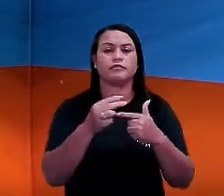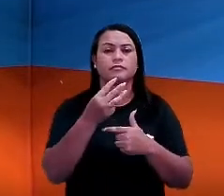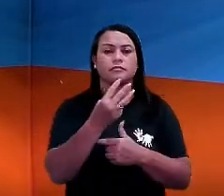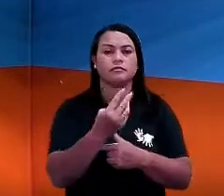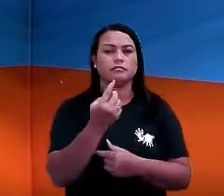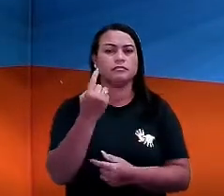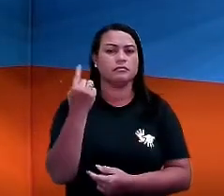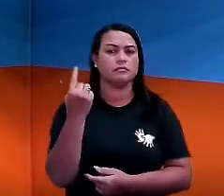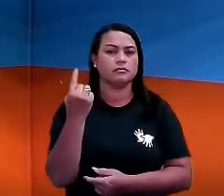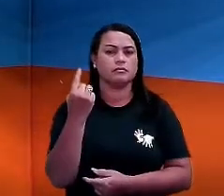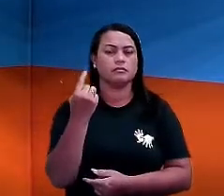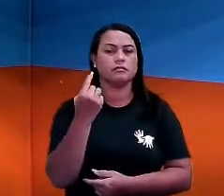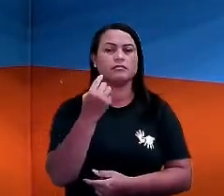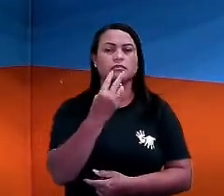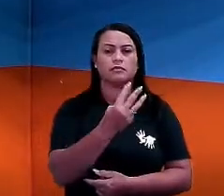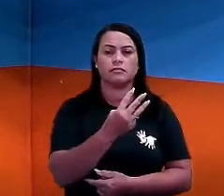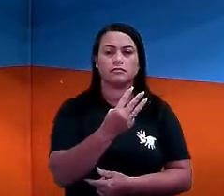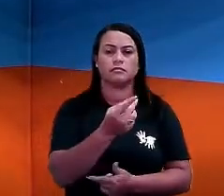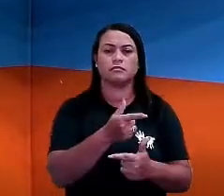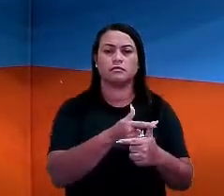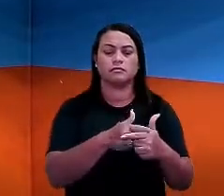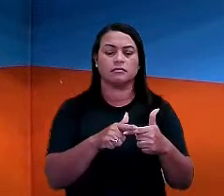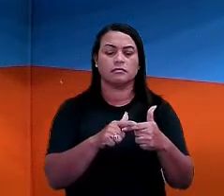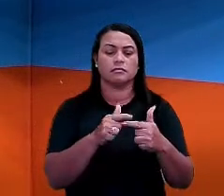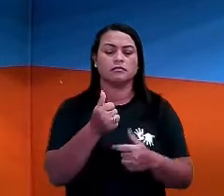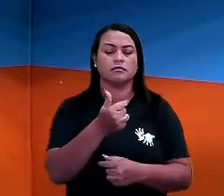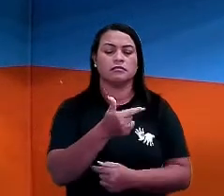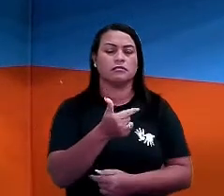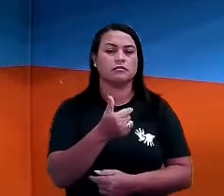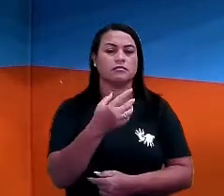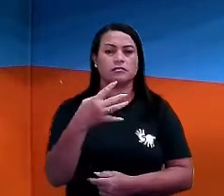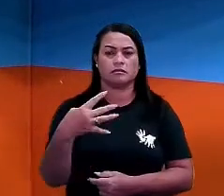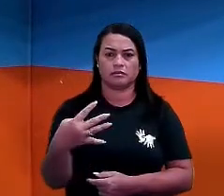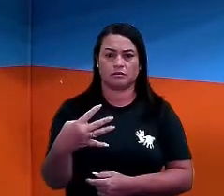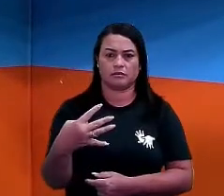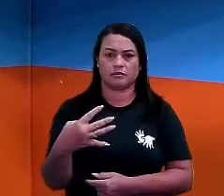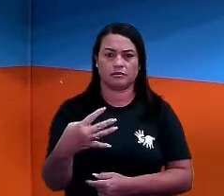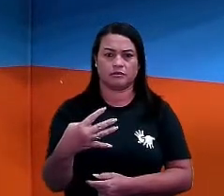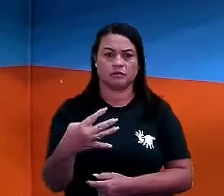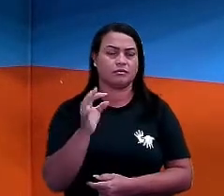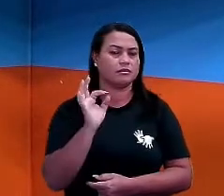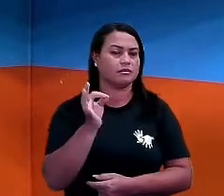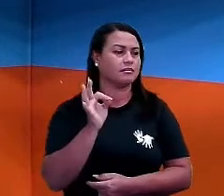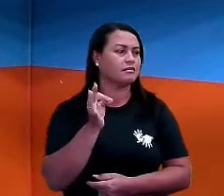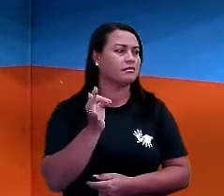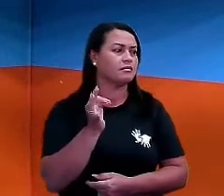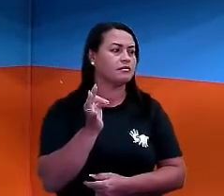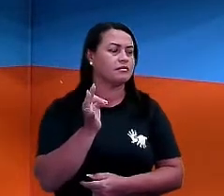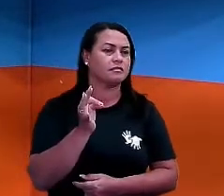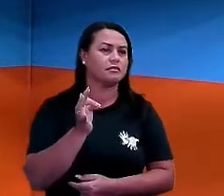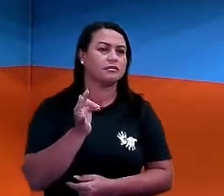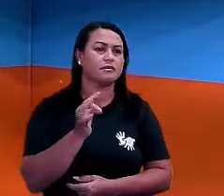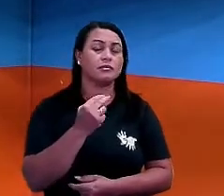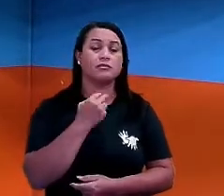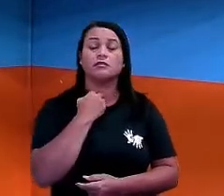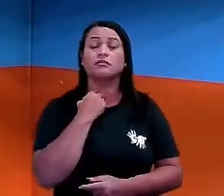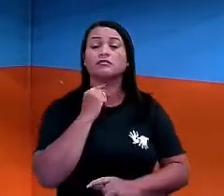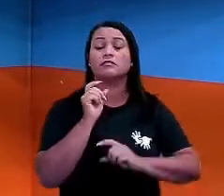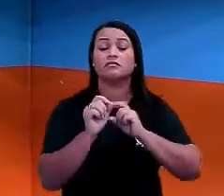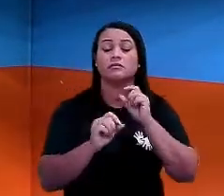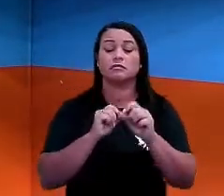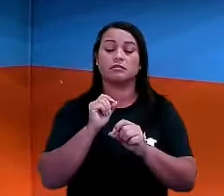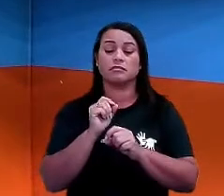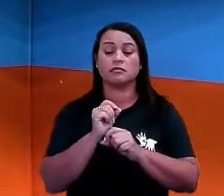1. 3 dividido por 12 vai dar 4, tá certo? O que eu não poderia